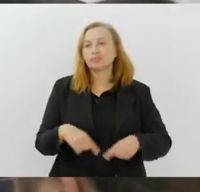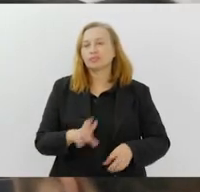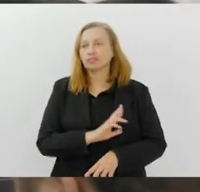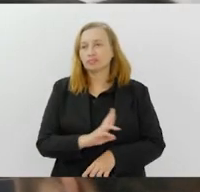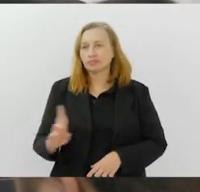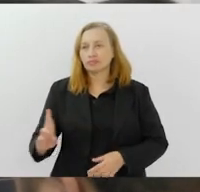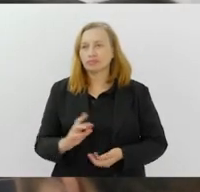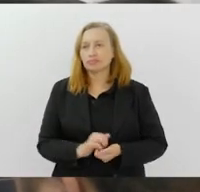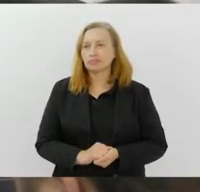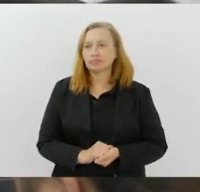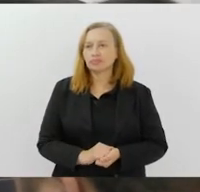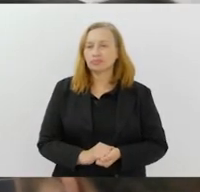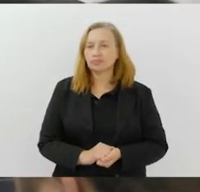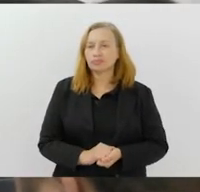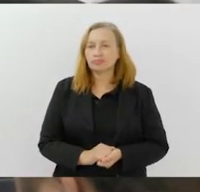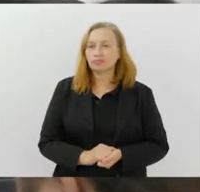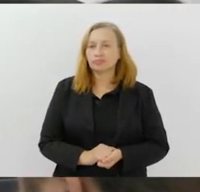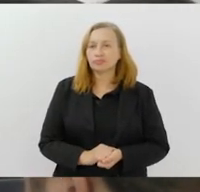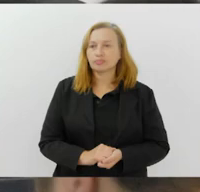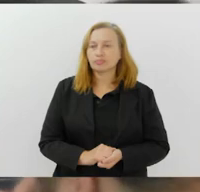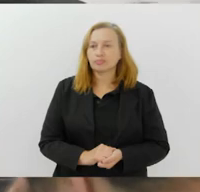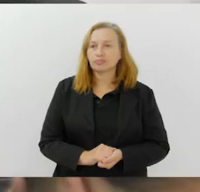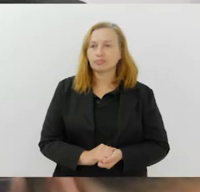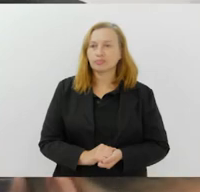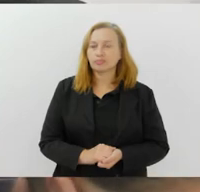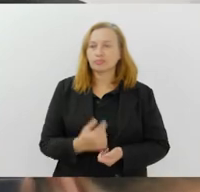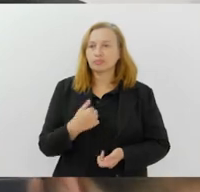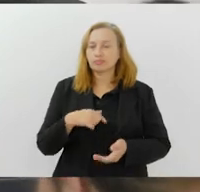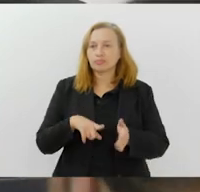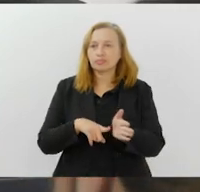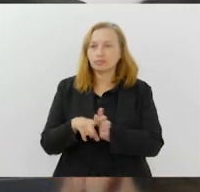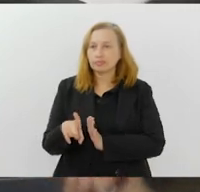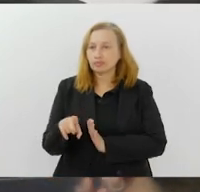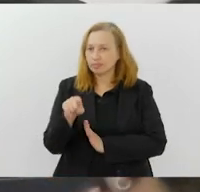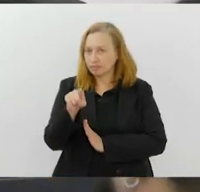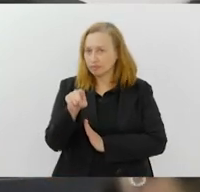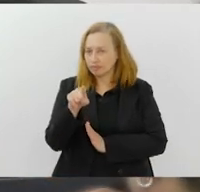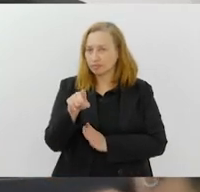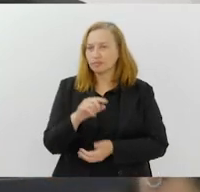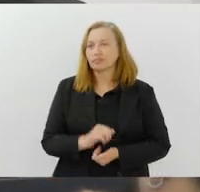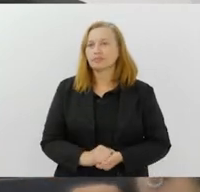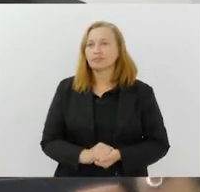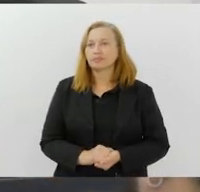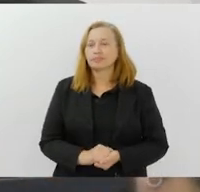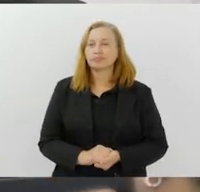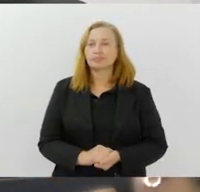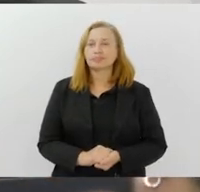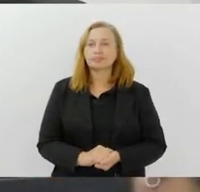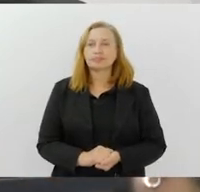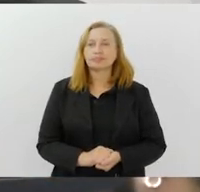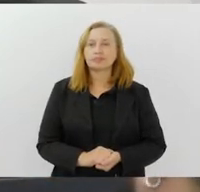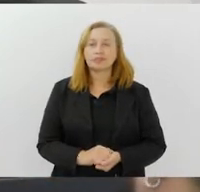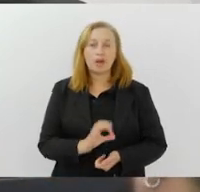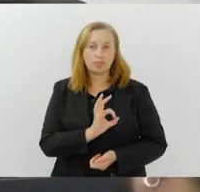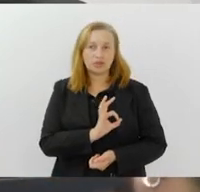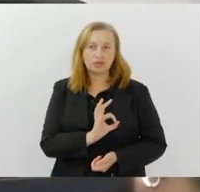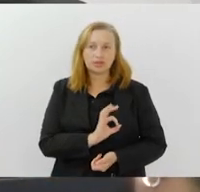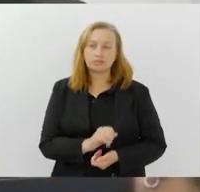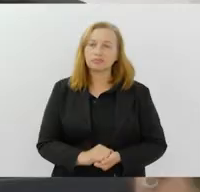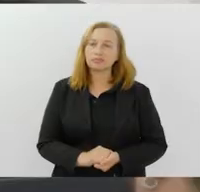tolerante nesse recorte de vocês quando eu perguntei a você o o o o eh oficial